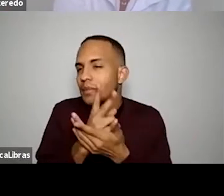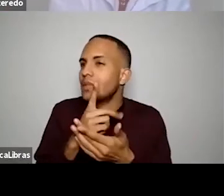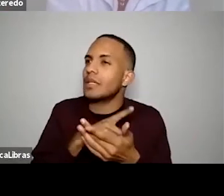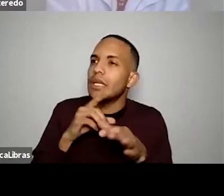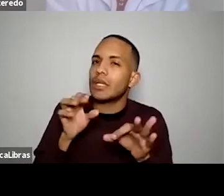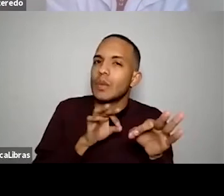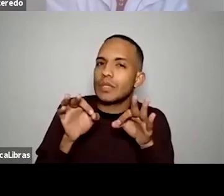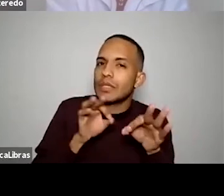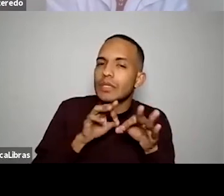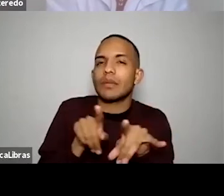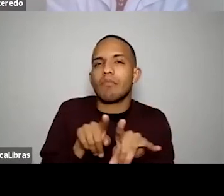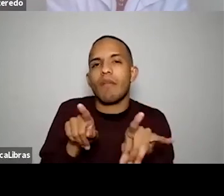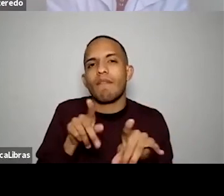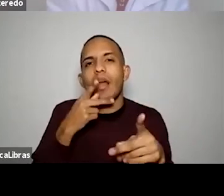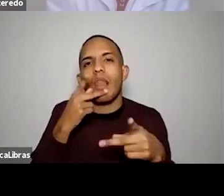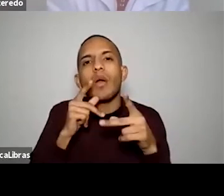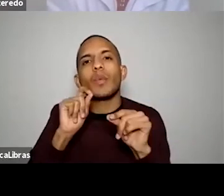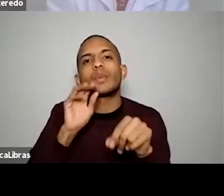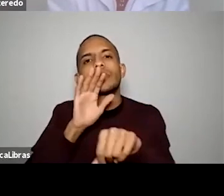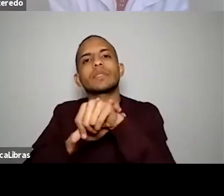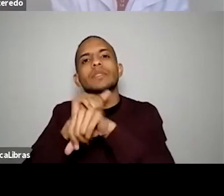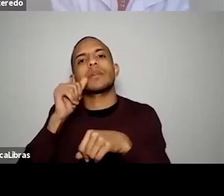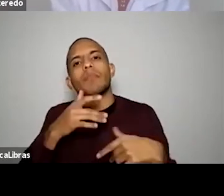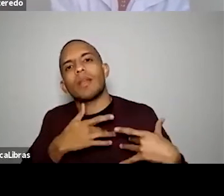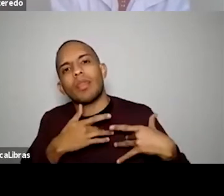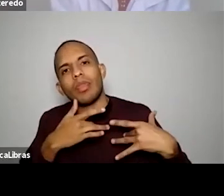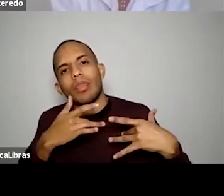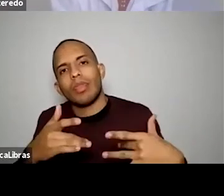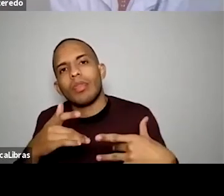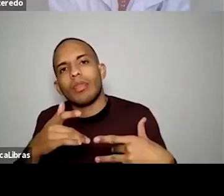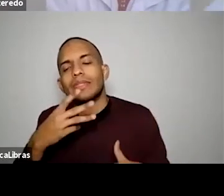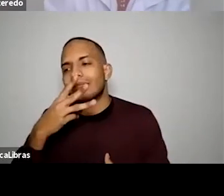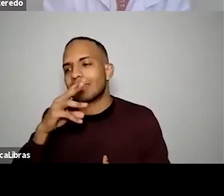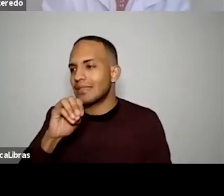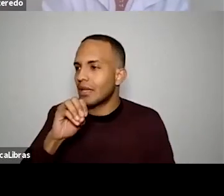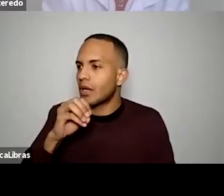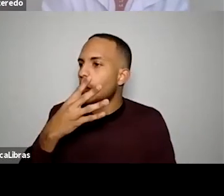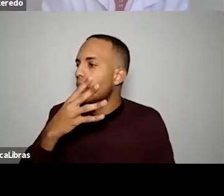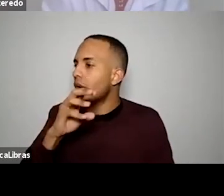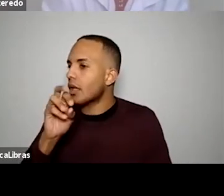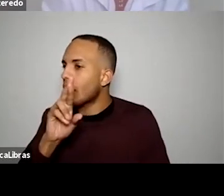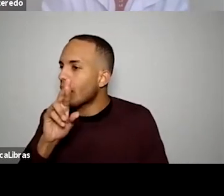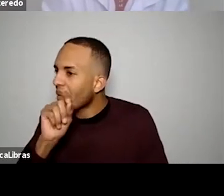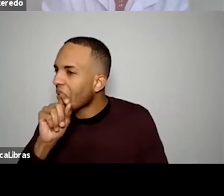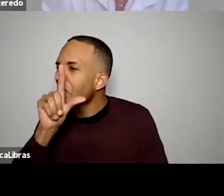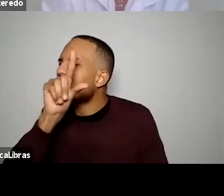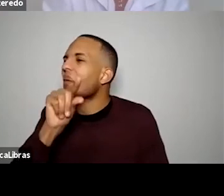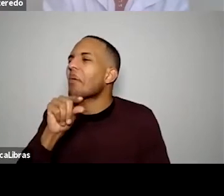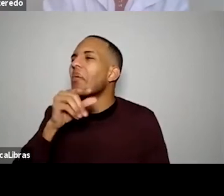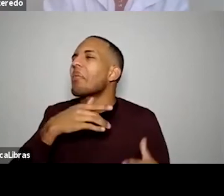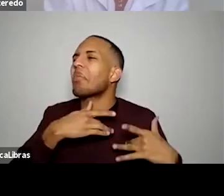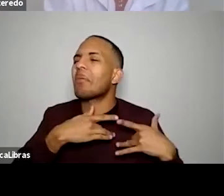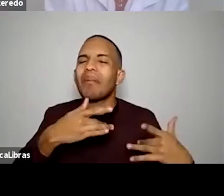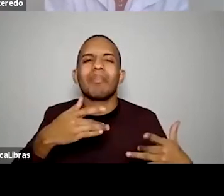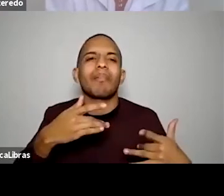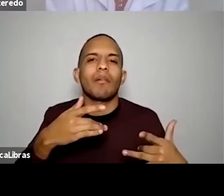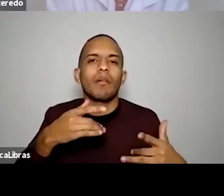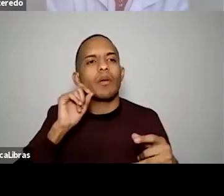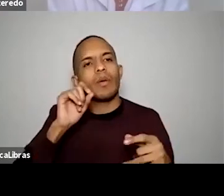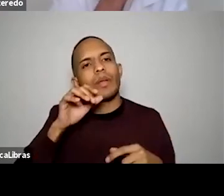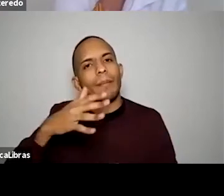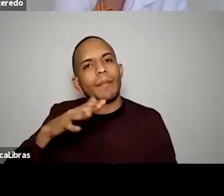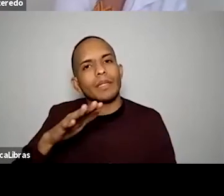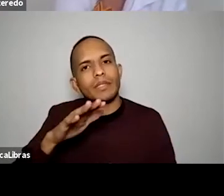organizações e falas, é chamar doações de R$30, R$40 de pequenas doações. A pesquisa Brasil Doação diz que